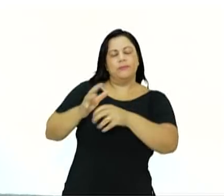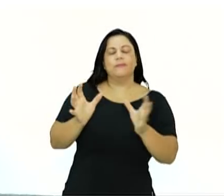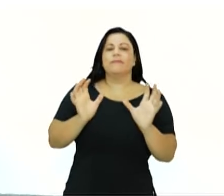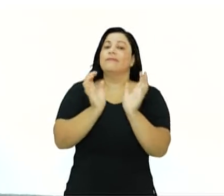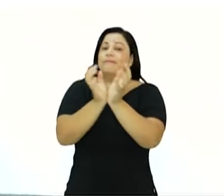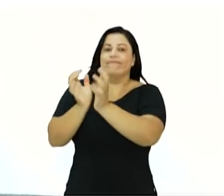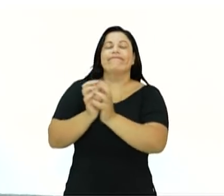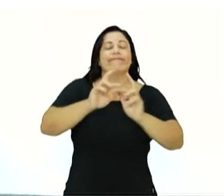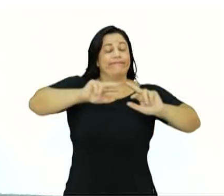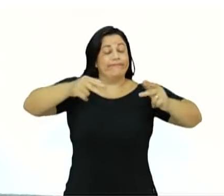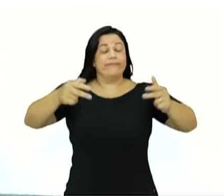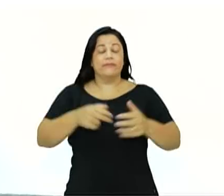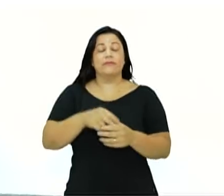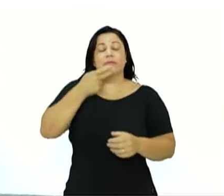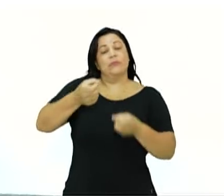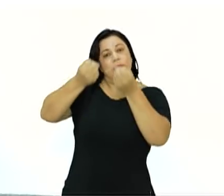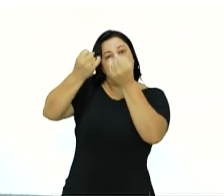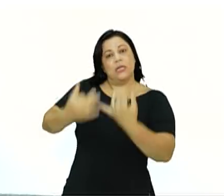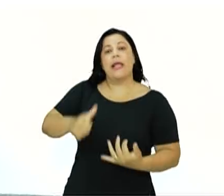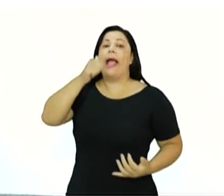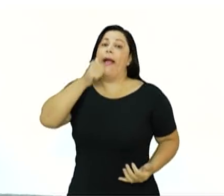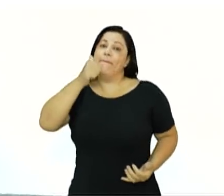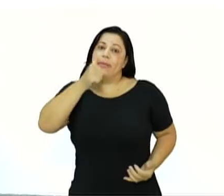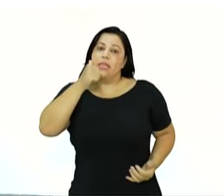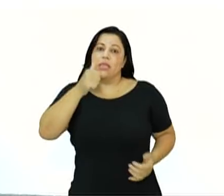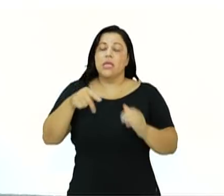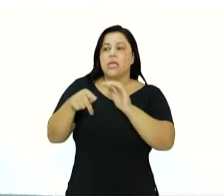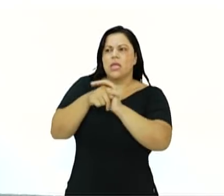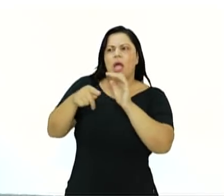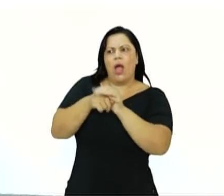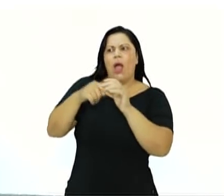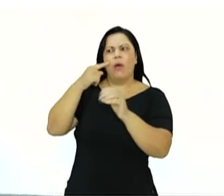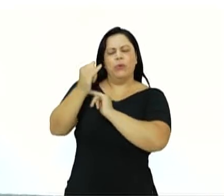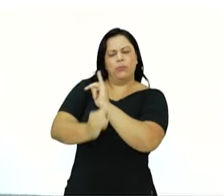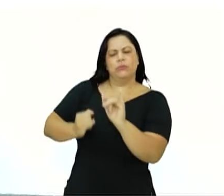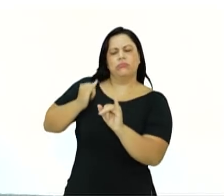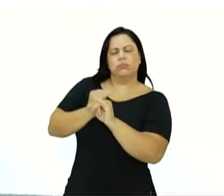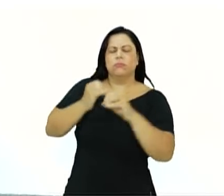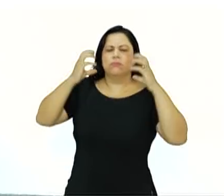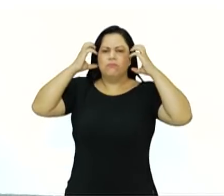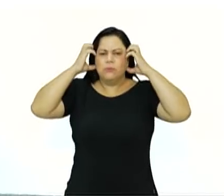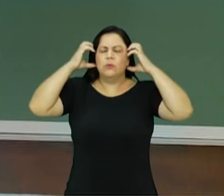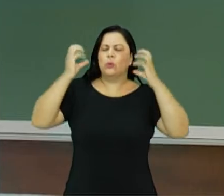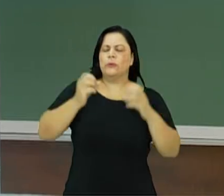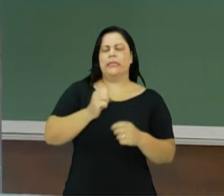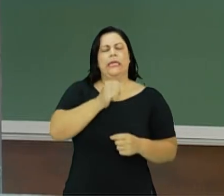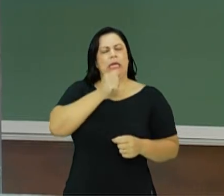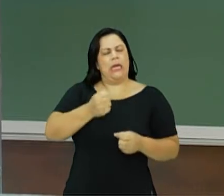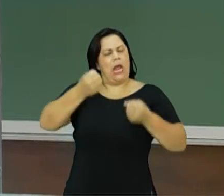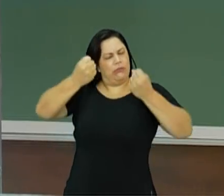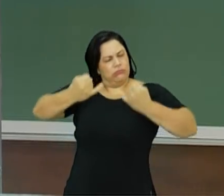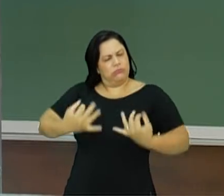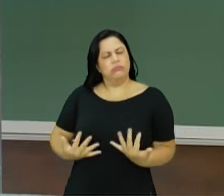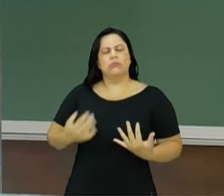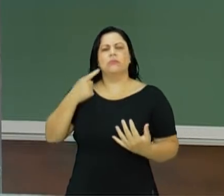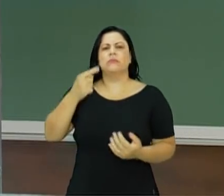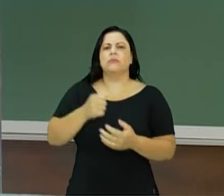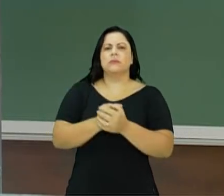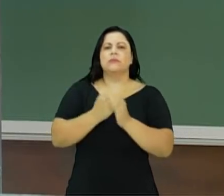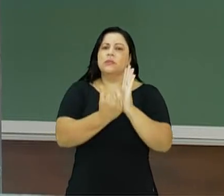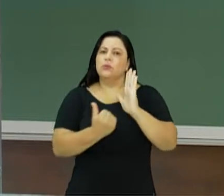E fala dessa menina, ela é uma youtuber, ela superou bastante essa síndrome ali e hoje